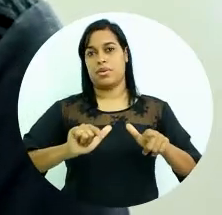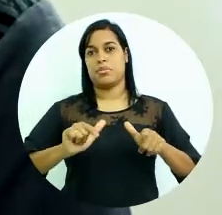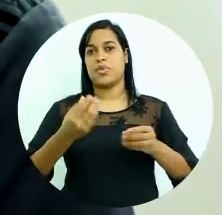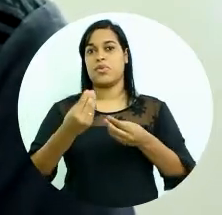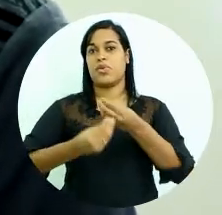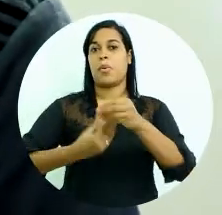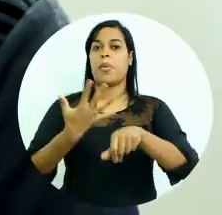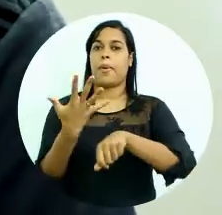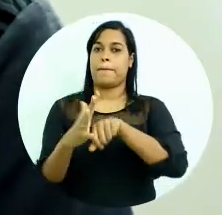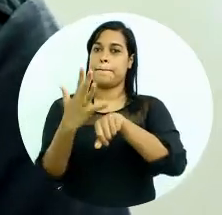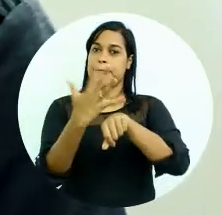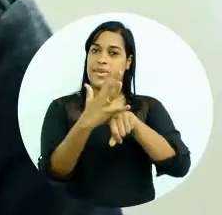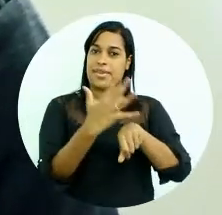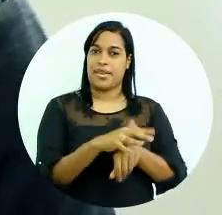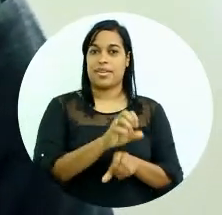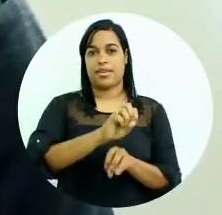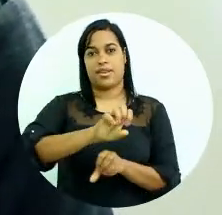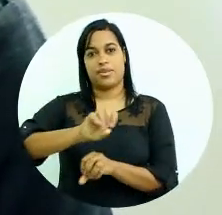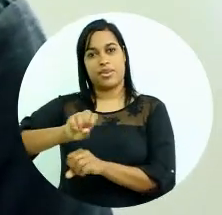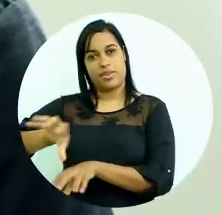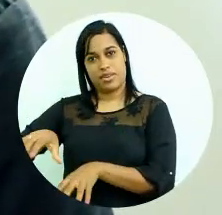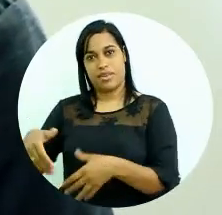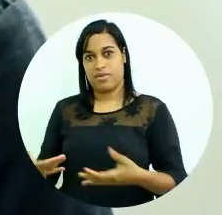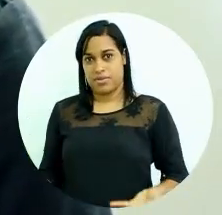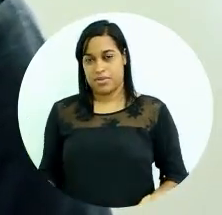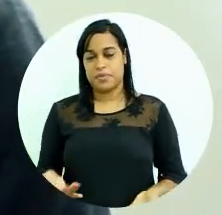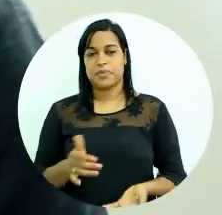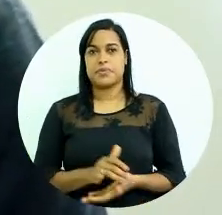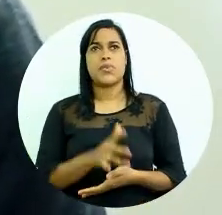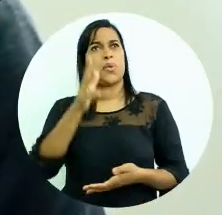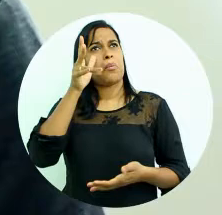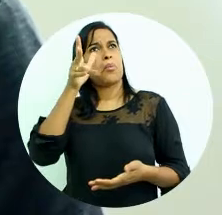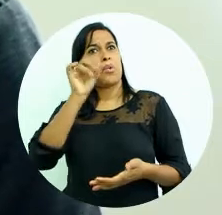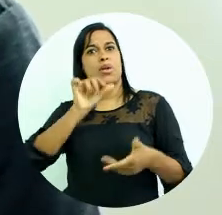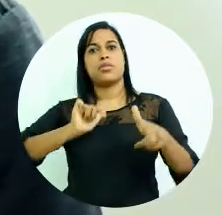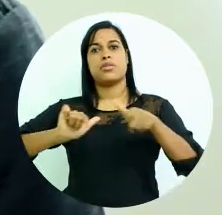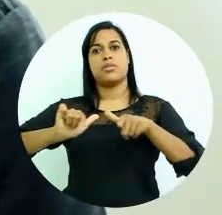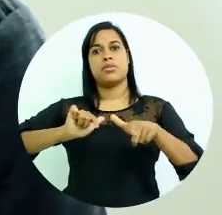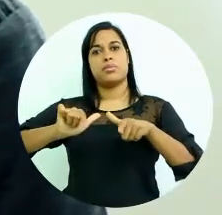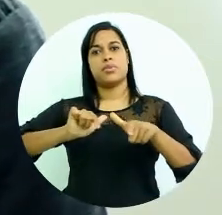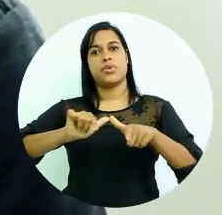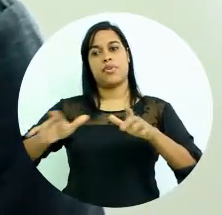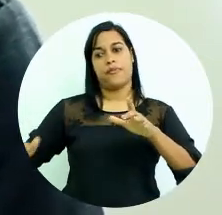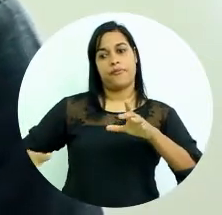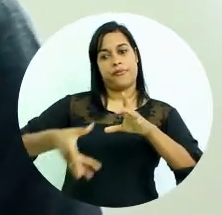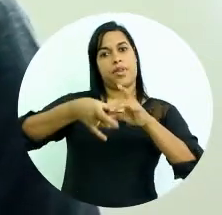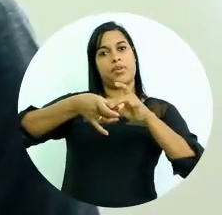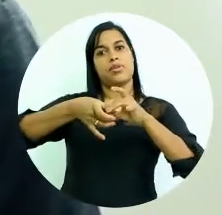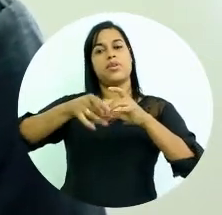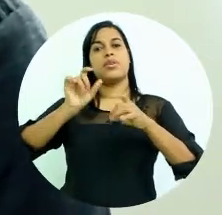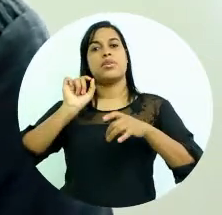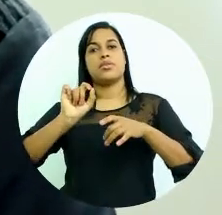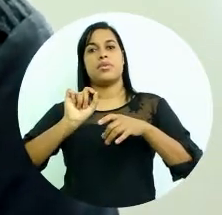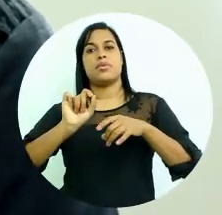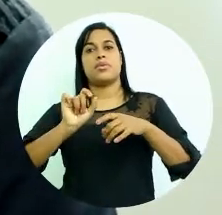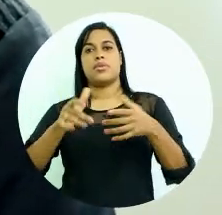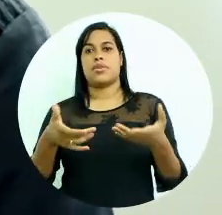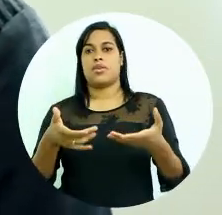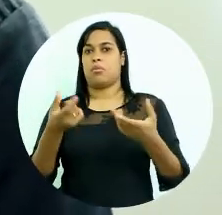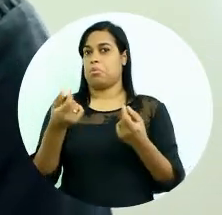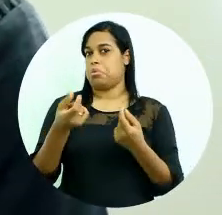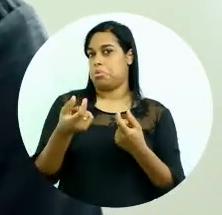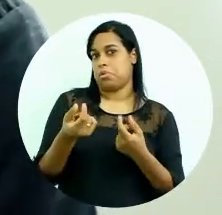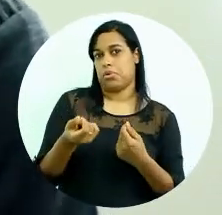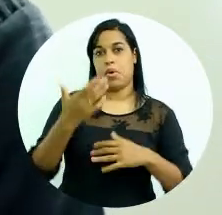trabalho como uma prática educativa e não a ideia de trabalho vinculada simplesmente